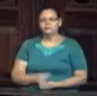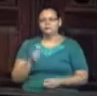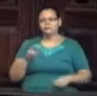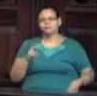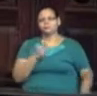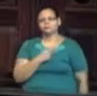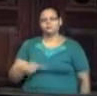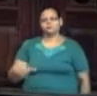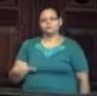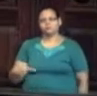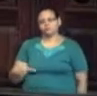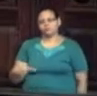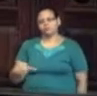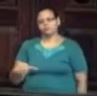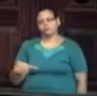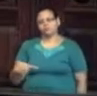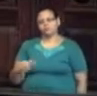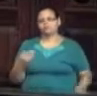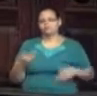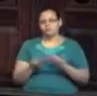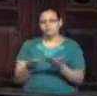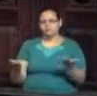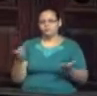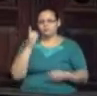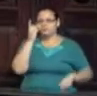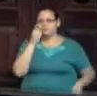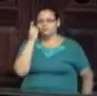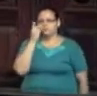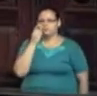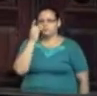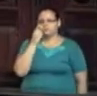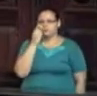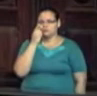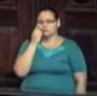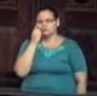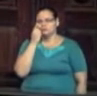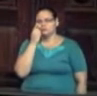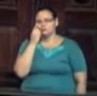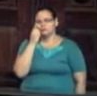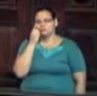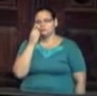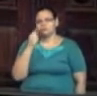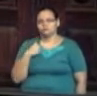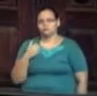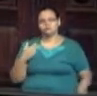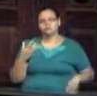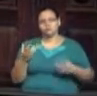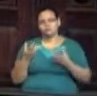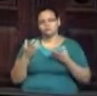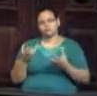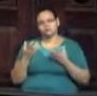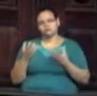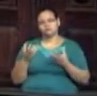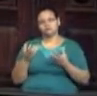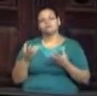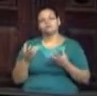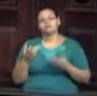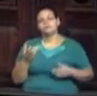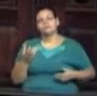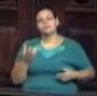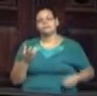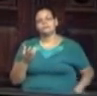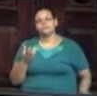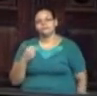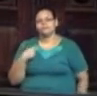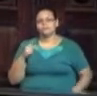Senhor presidente, senhoras e senhores deputados, quero, na oportunidade em